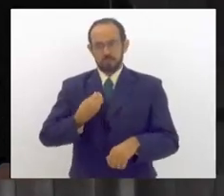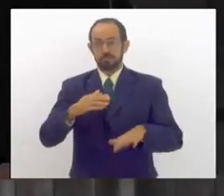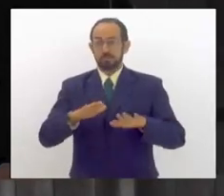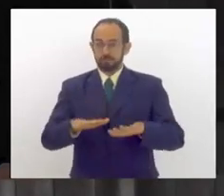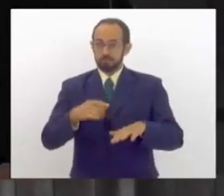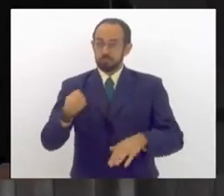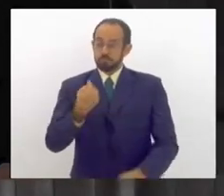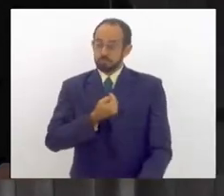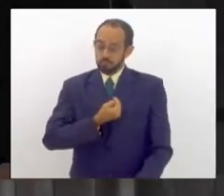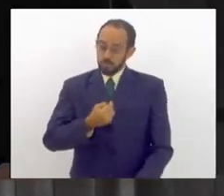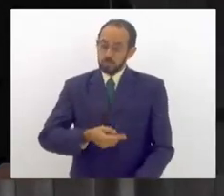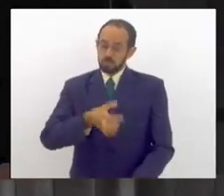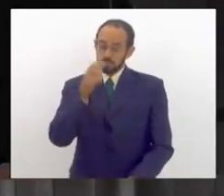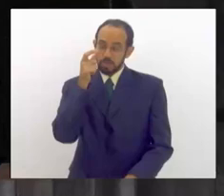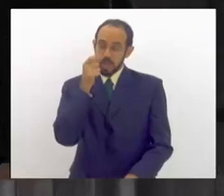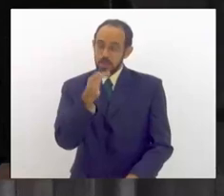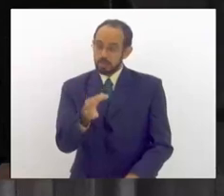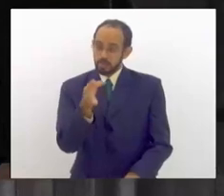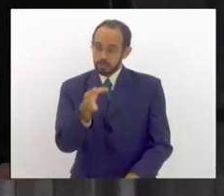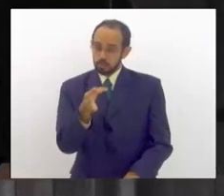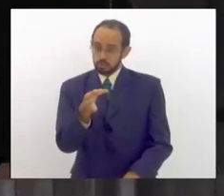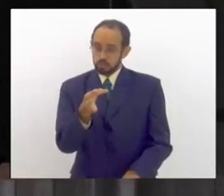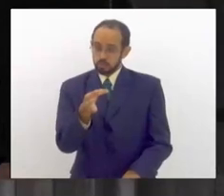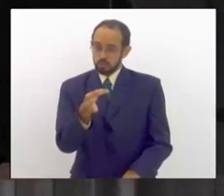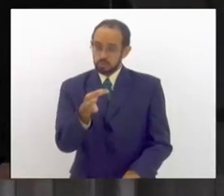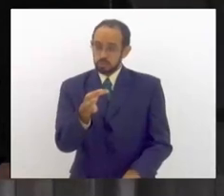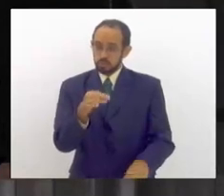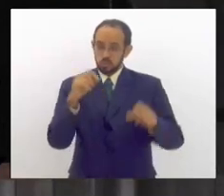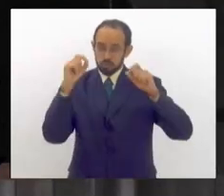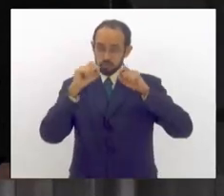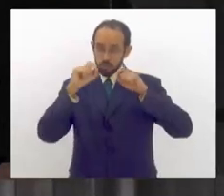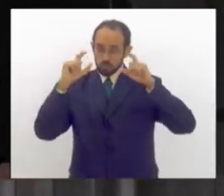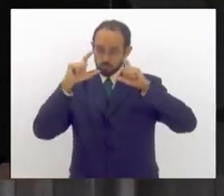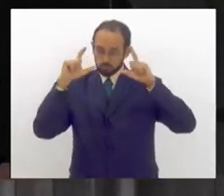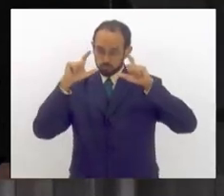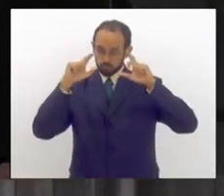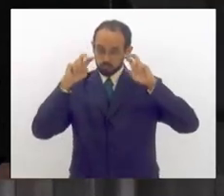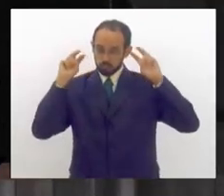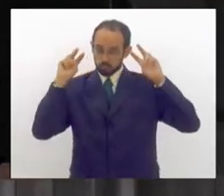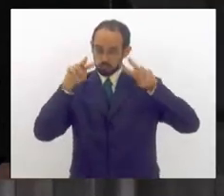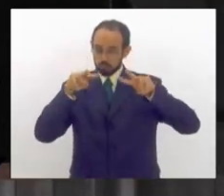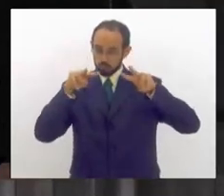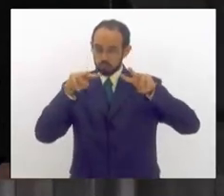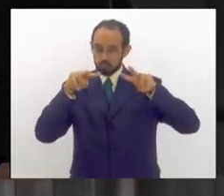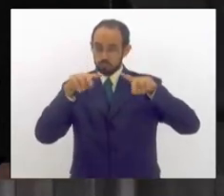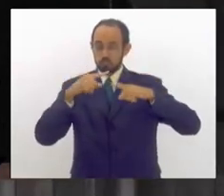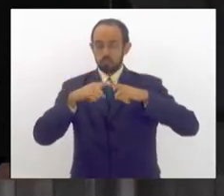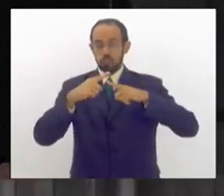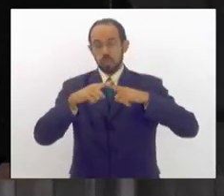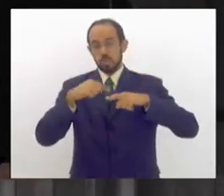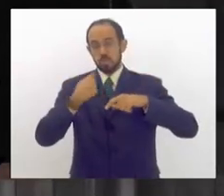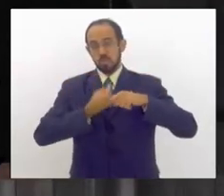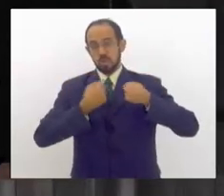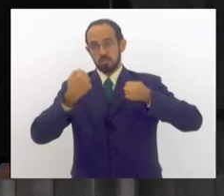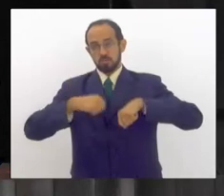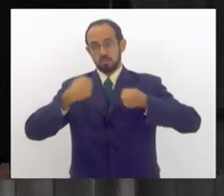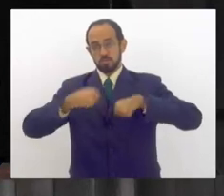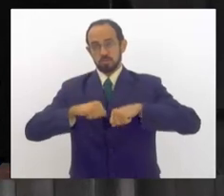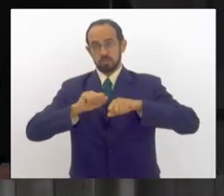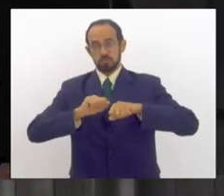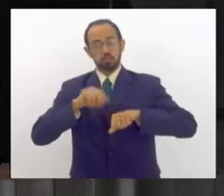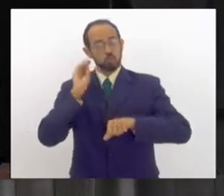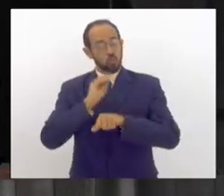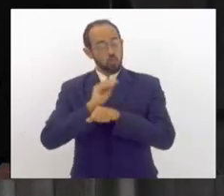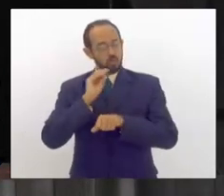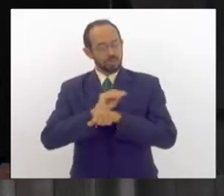nós estaremos atentas, aqui com os olhos bem abertos, porque nós precisamos